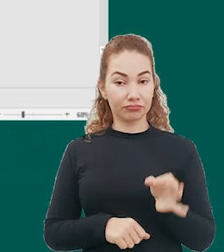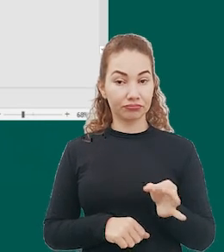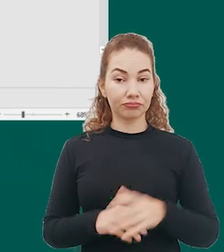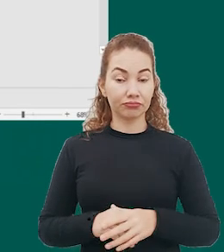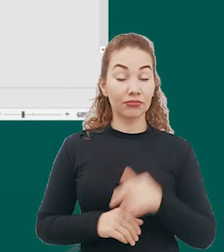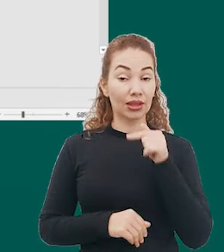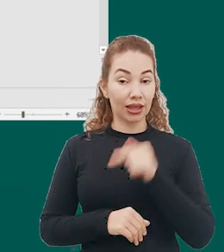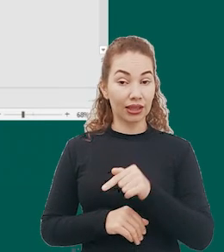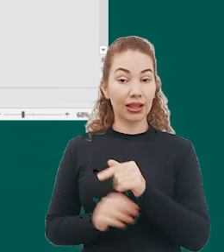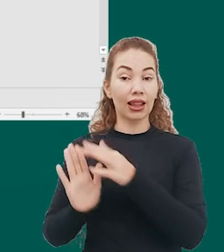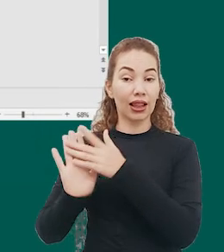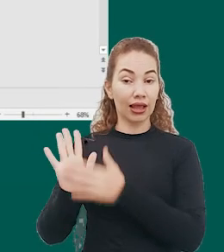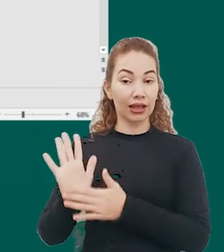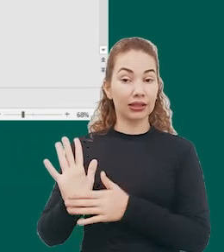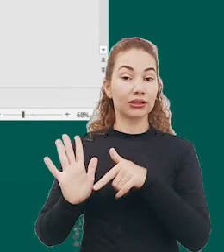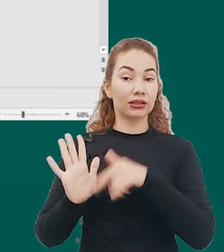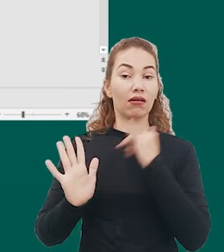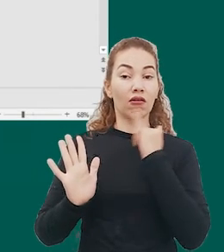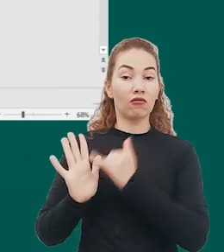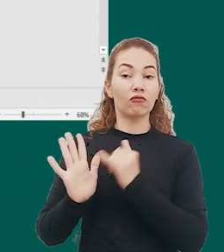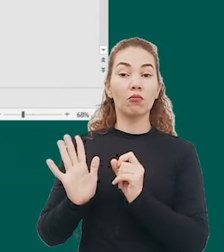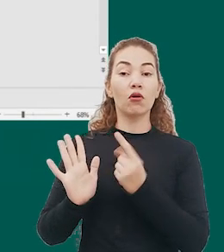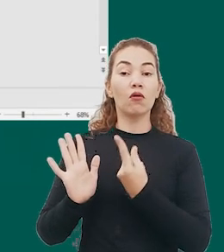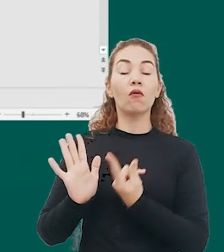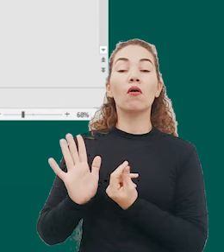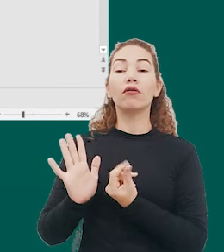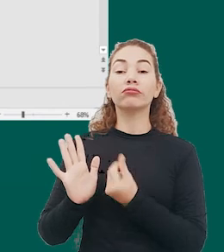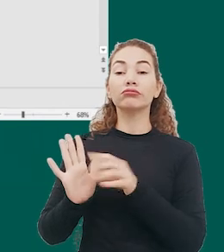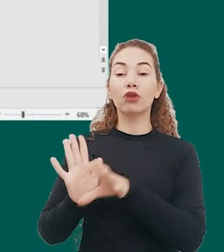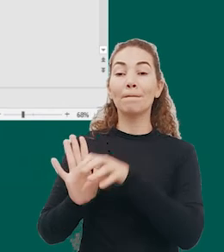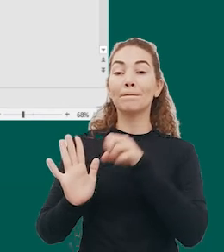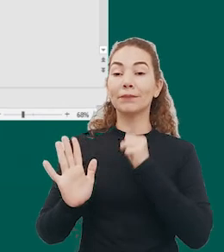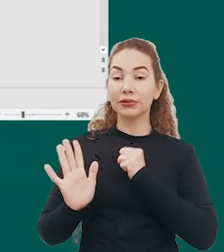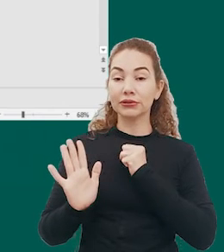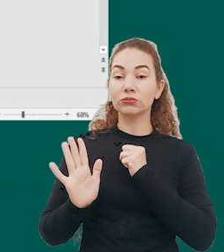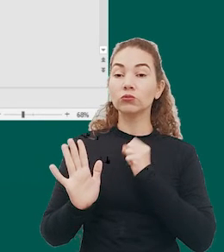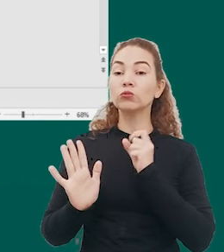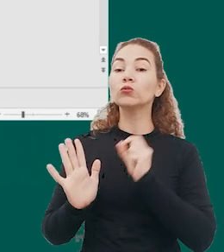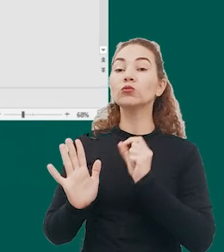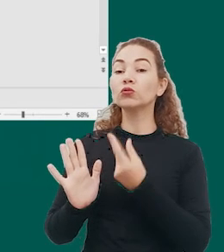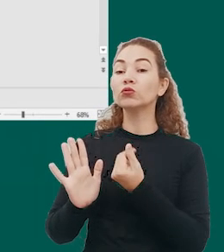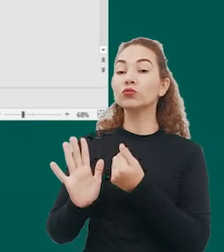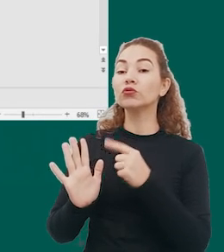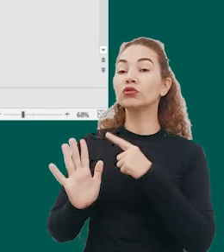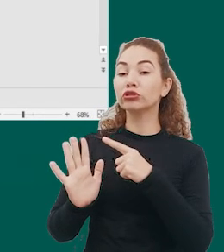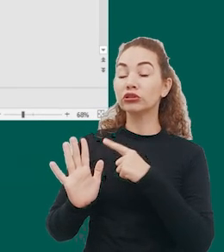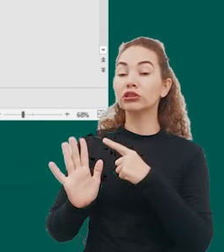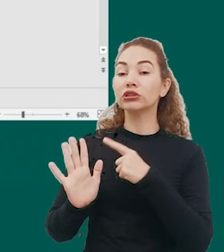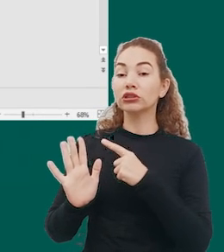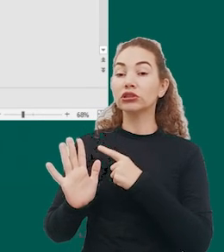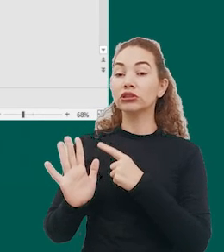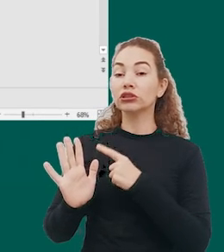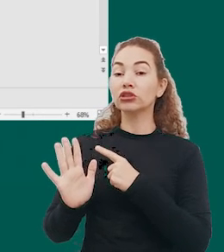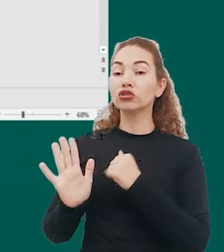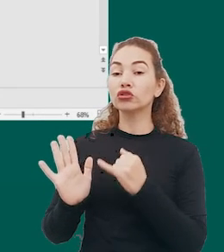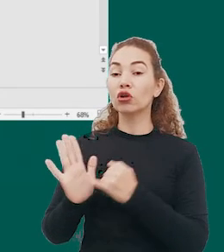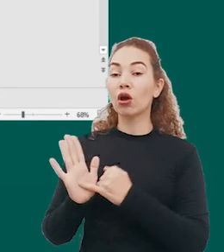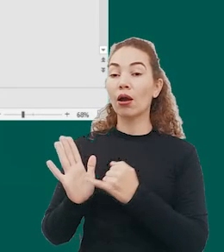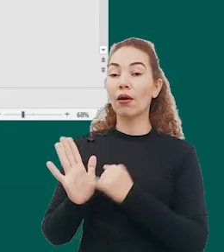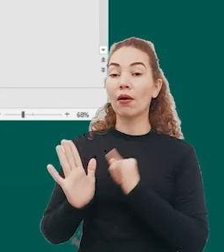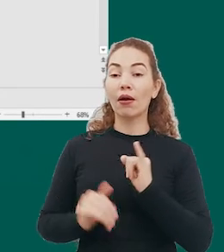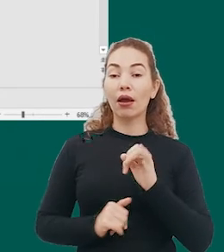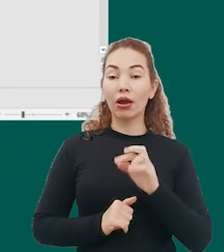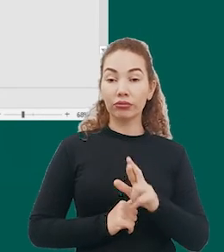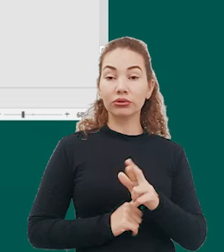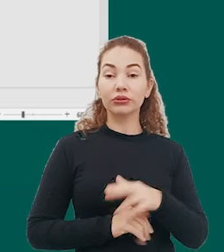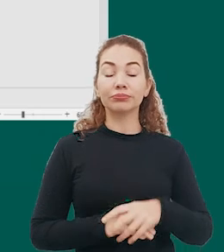daí lá nós iremos informar qual o valor que nós resgatamos, o valor correspondente ao imposto de renda retido